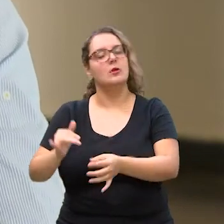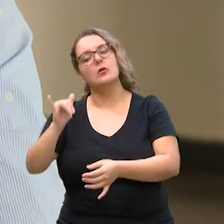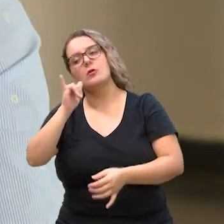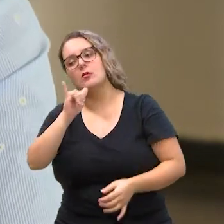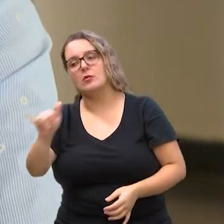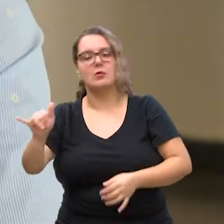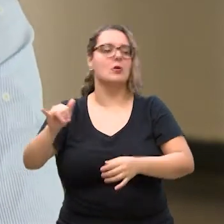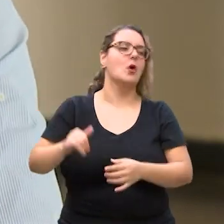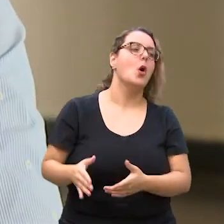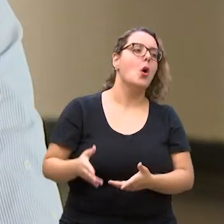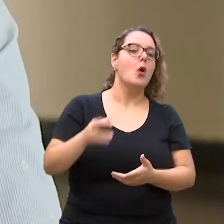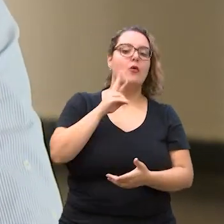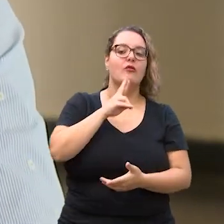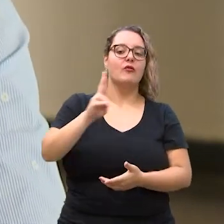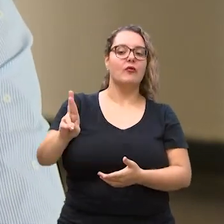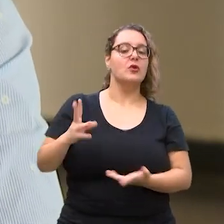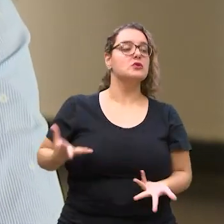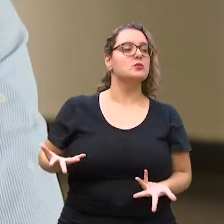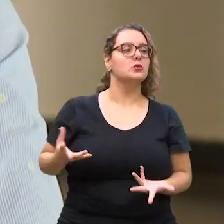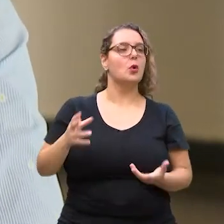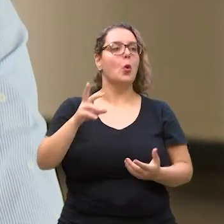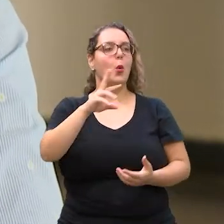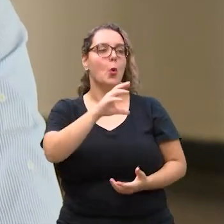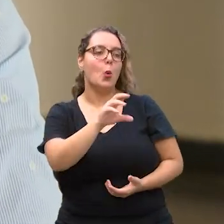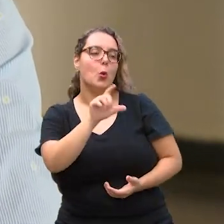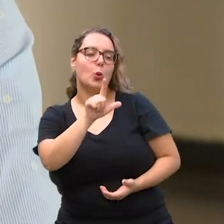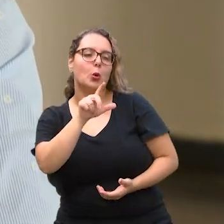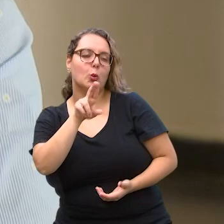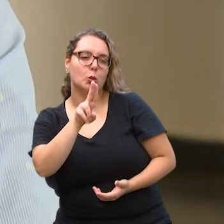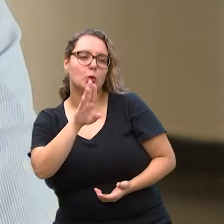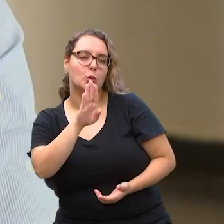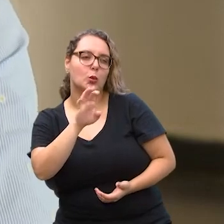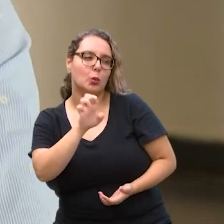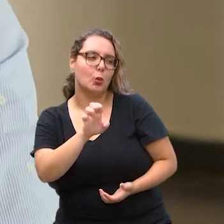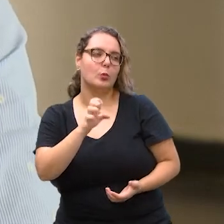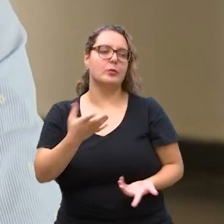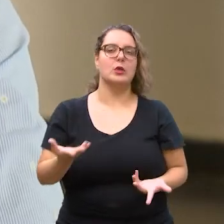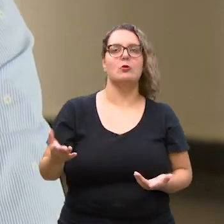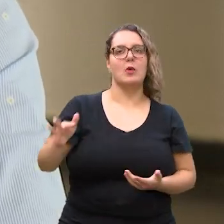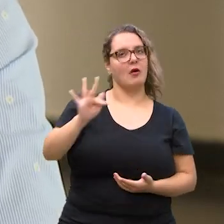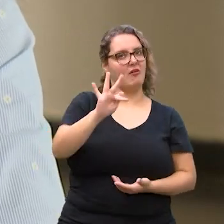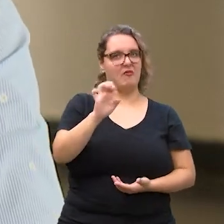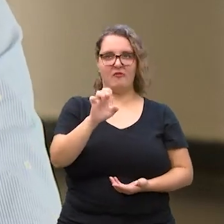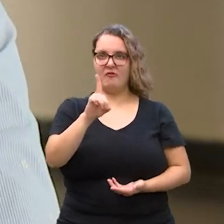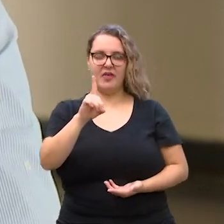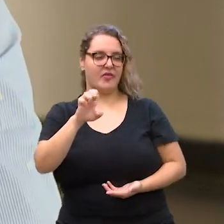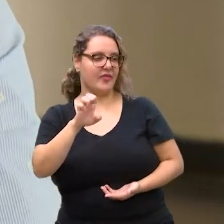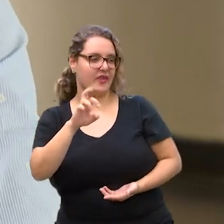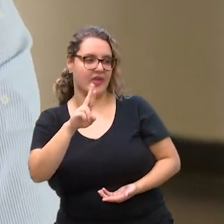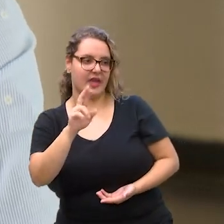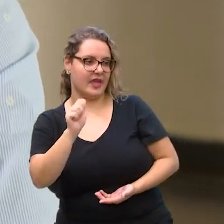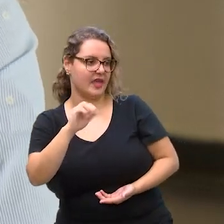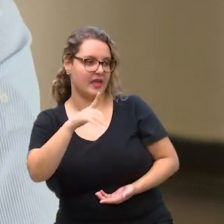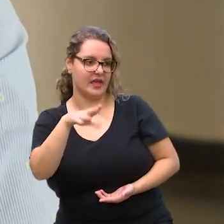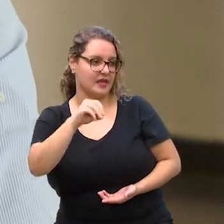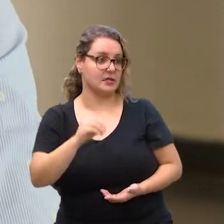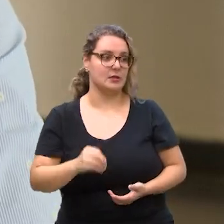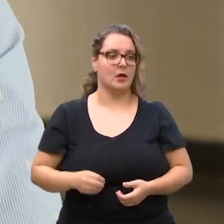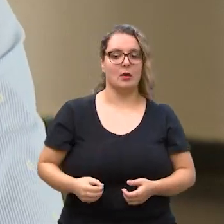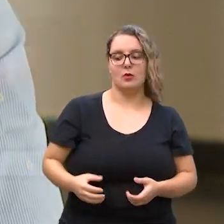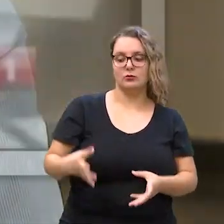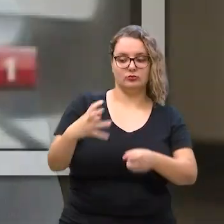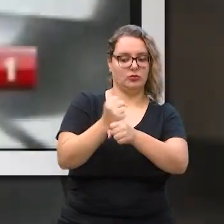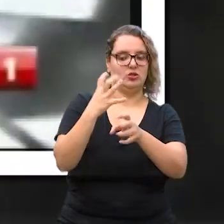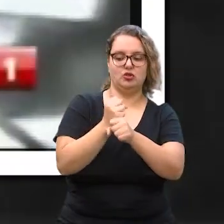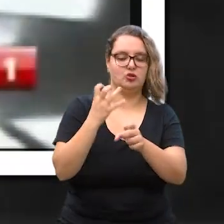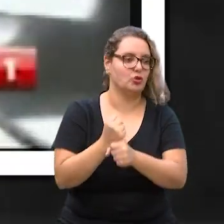a uma federação, a uma confederação, e existe essa pressão por resultado, essa busca por sempre o primeiro lugar, pela maior quantidade de pontos,